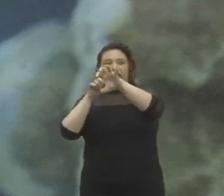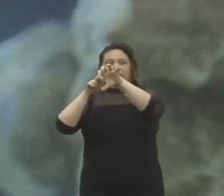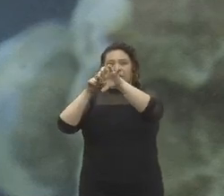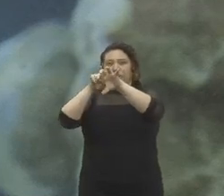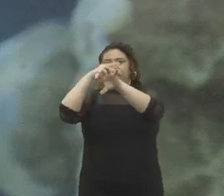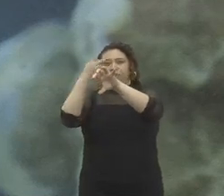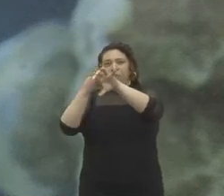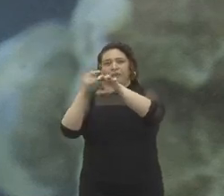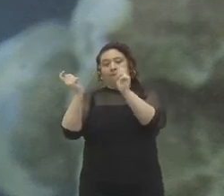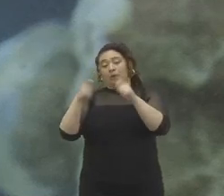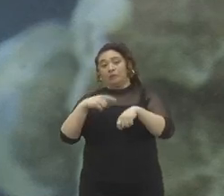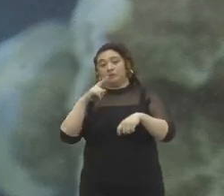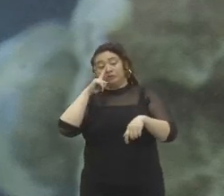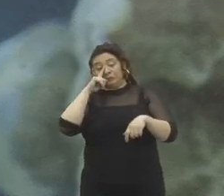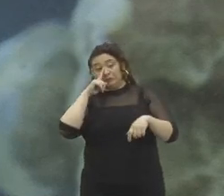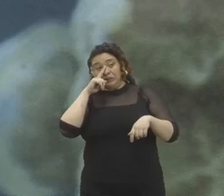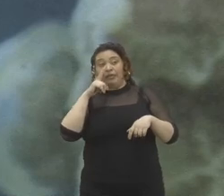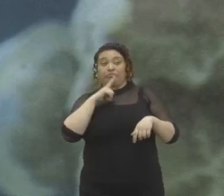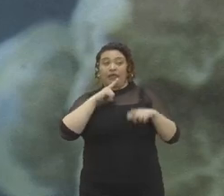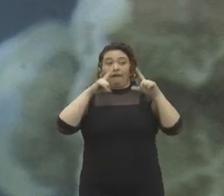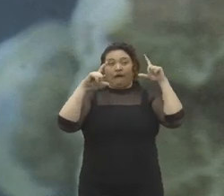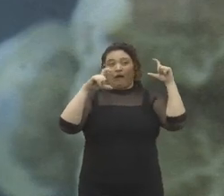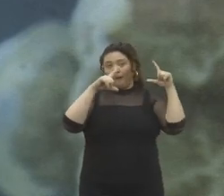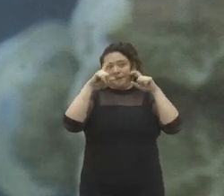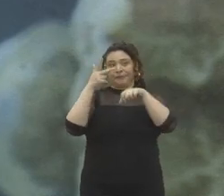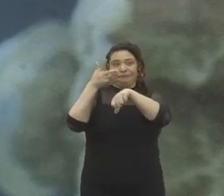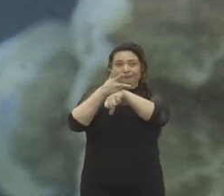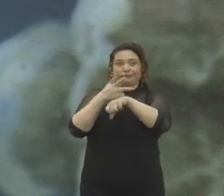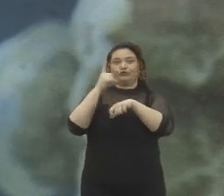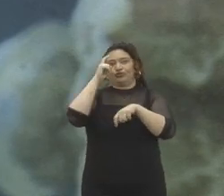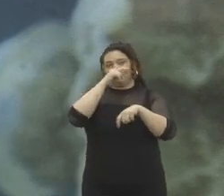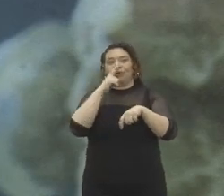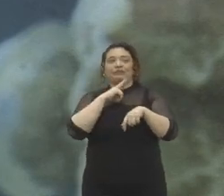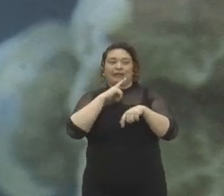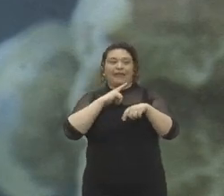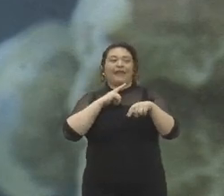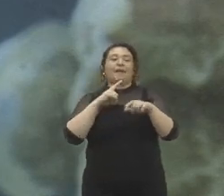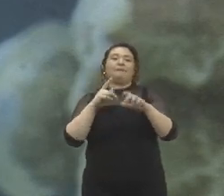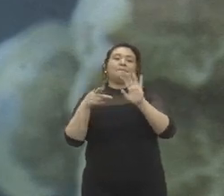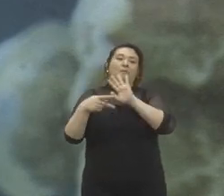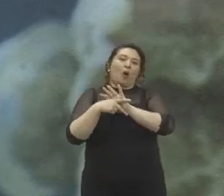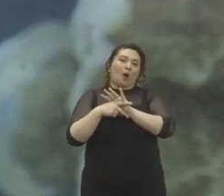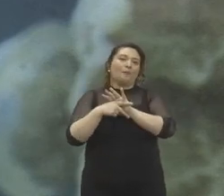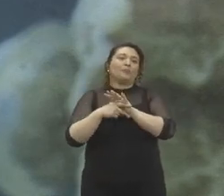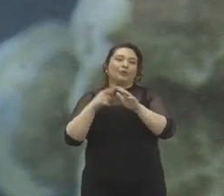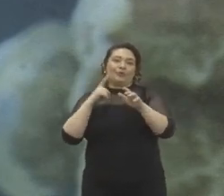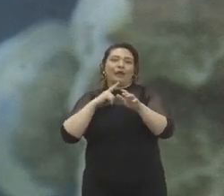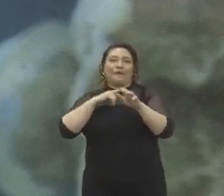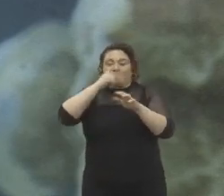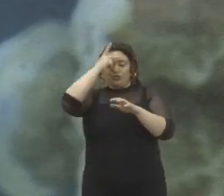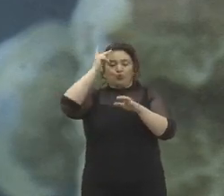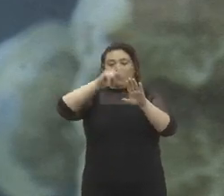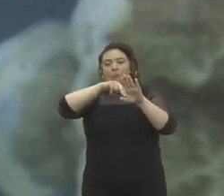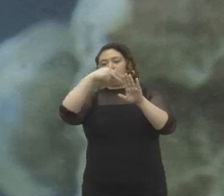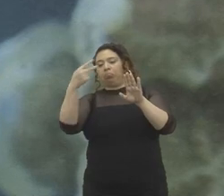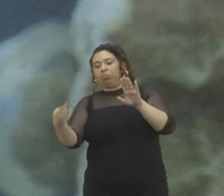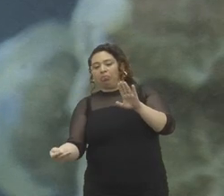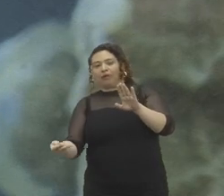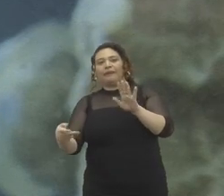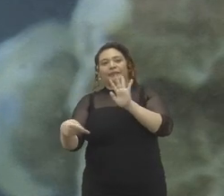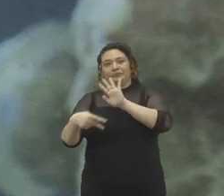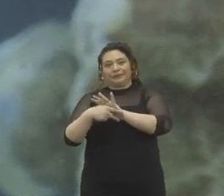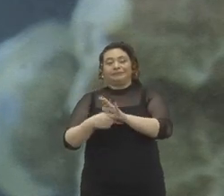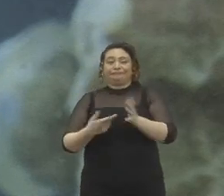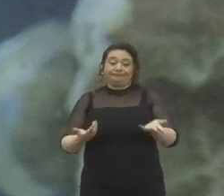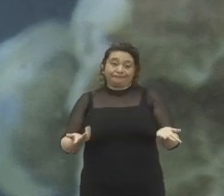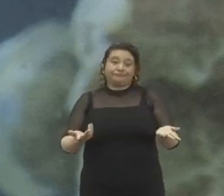aventura né e com câmera e Coisa e Tal coitado um colega da TV Cultura mergulhou com e tudo né E então